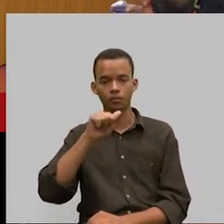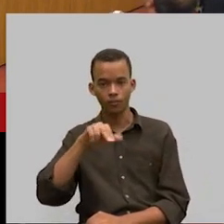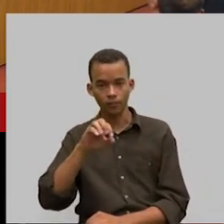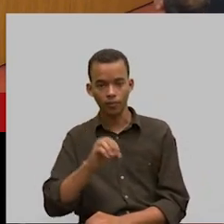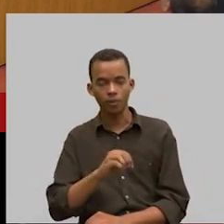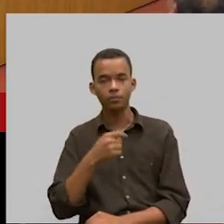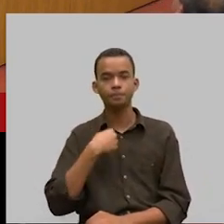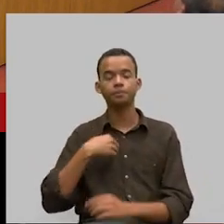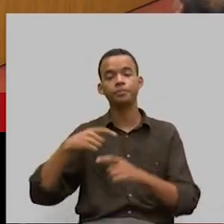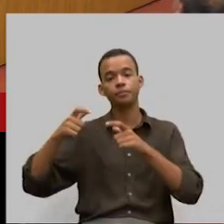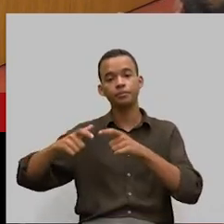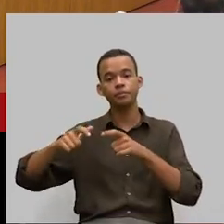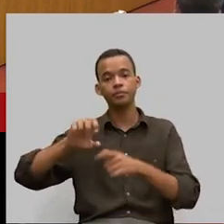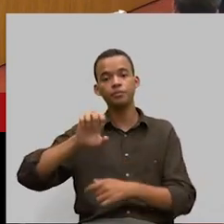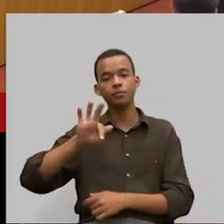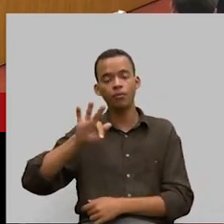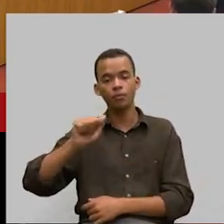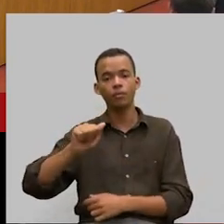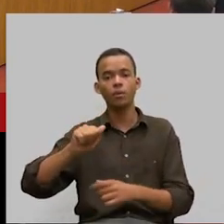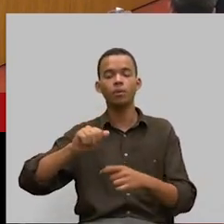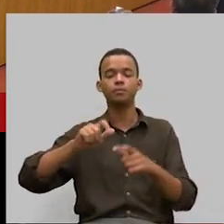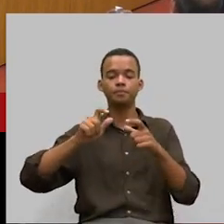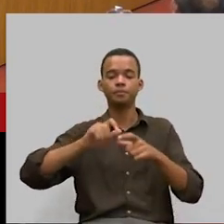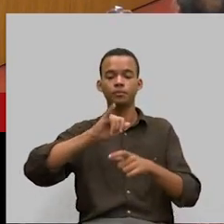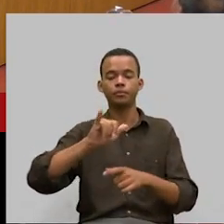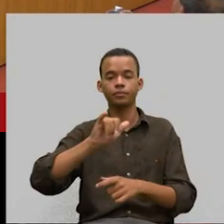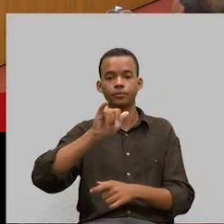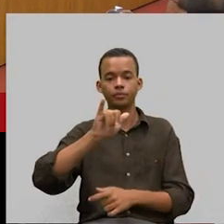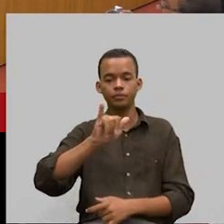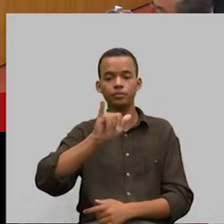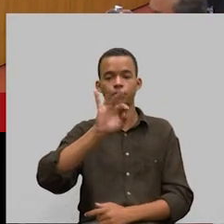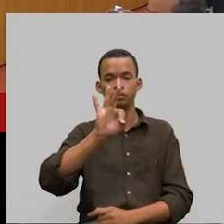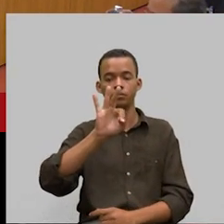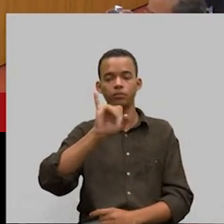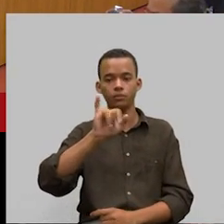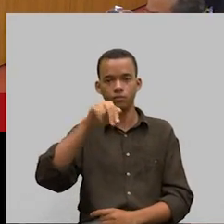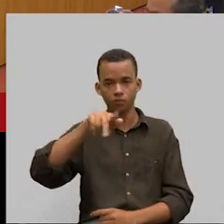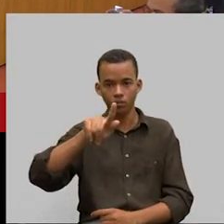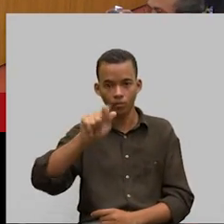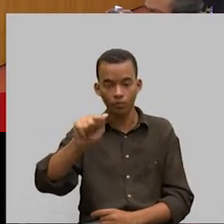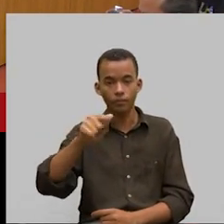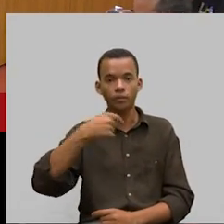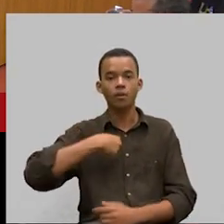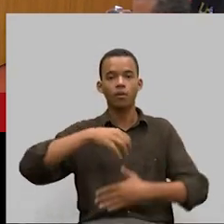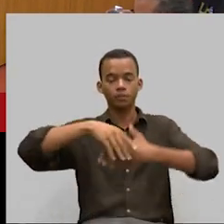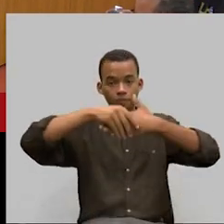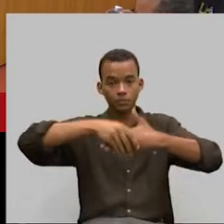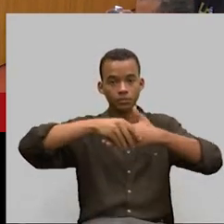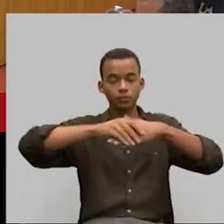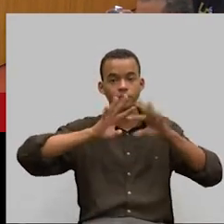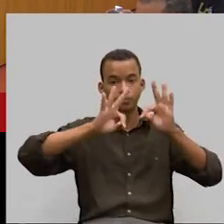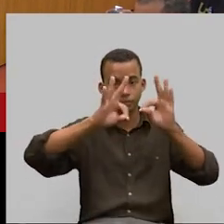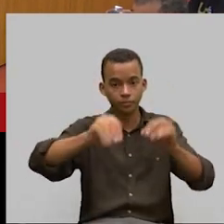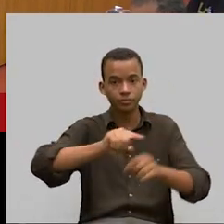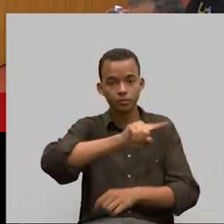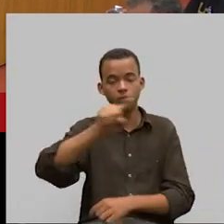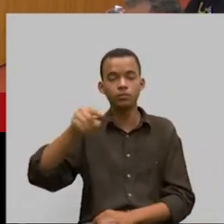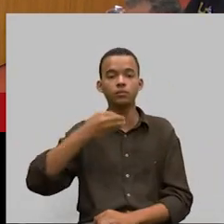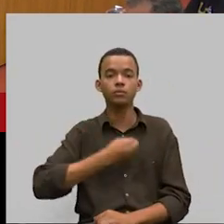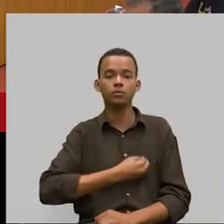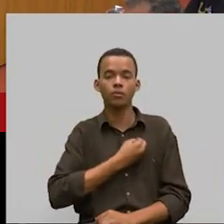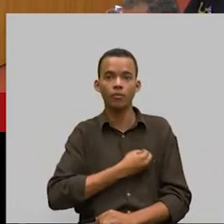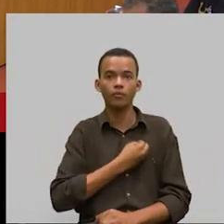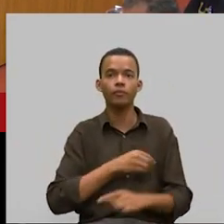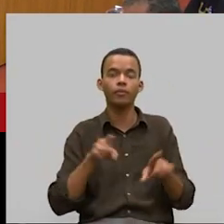Efa jacaré n município de Tinga Eh quero cumprimentar todos os aqui presentes eh